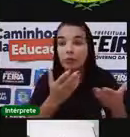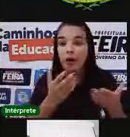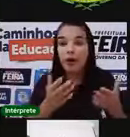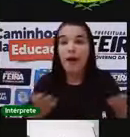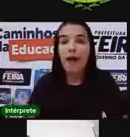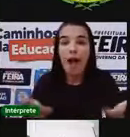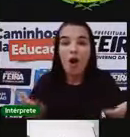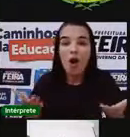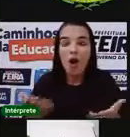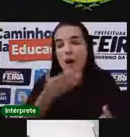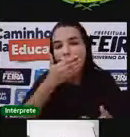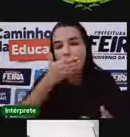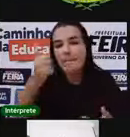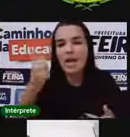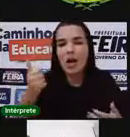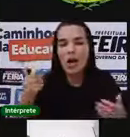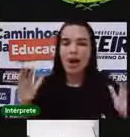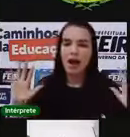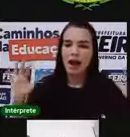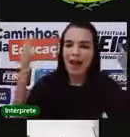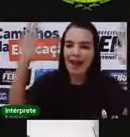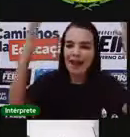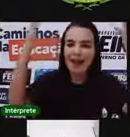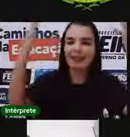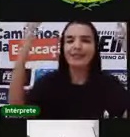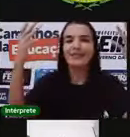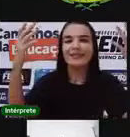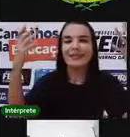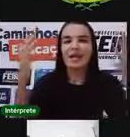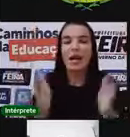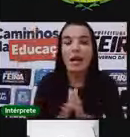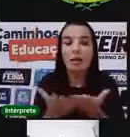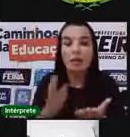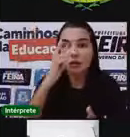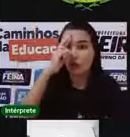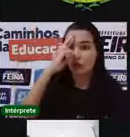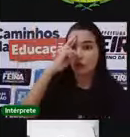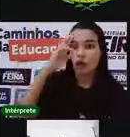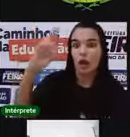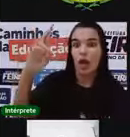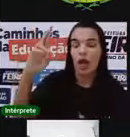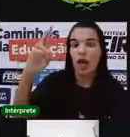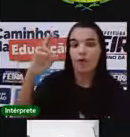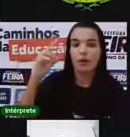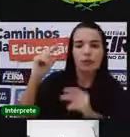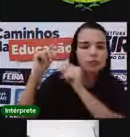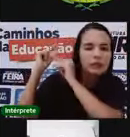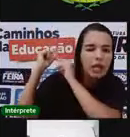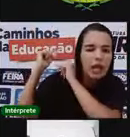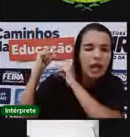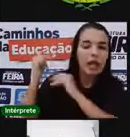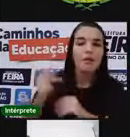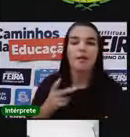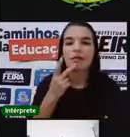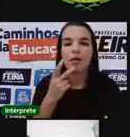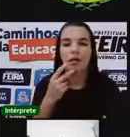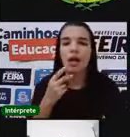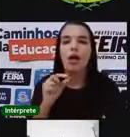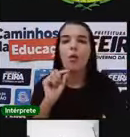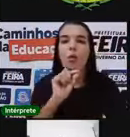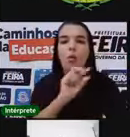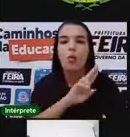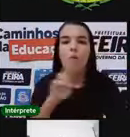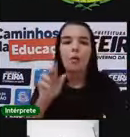da pré-revolução e que foi abortada, onde os grandes líderes, inclusive um deles era um alfaiate, por